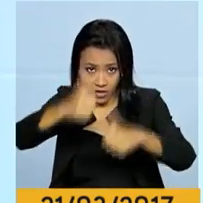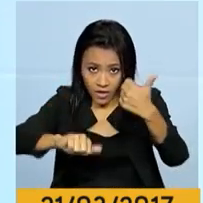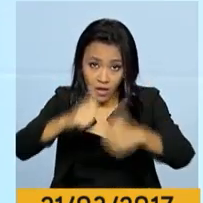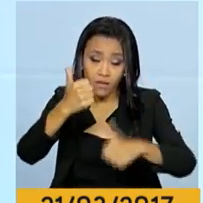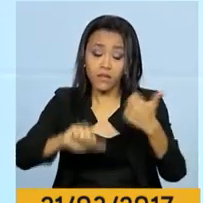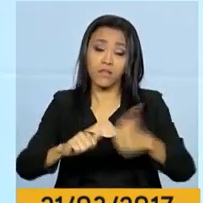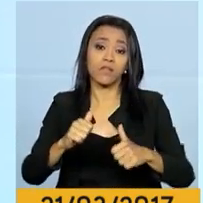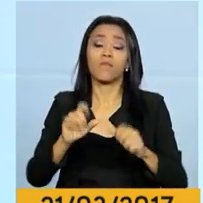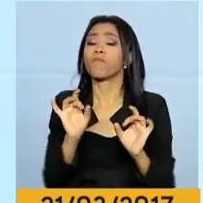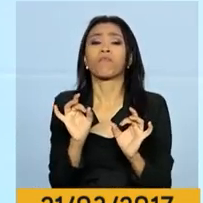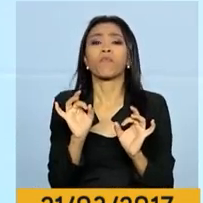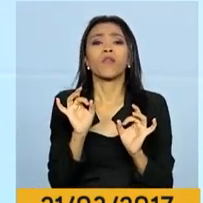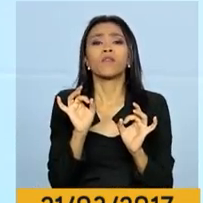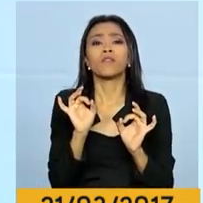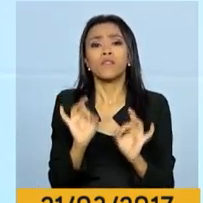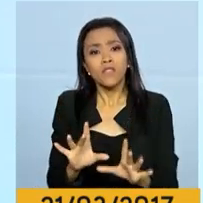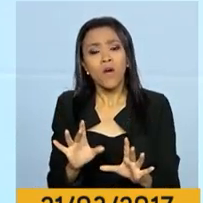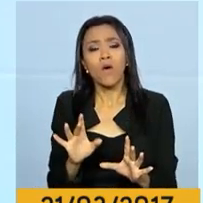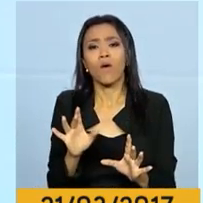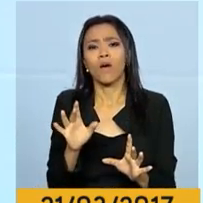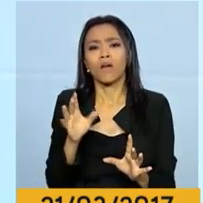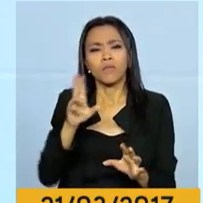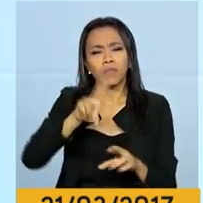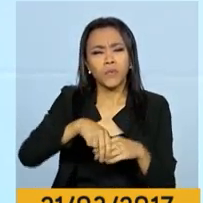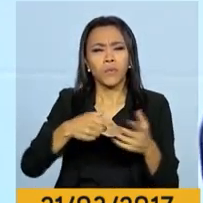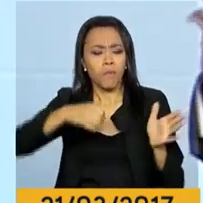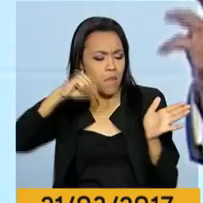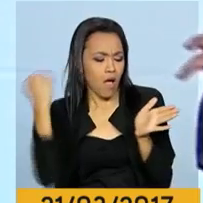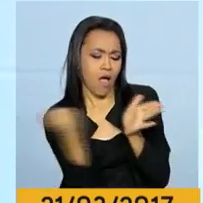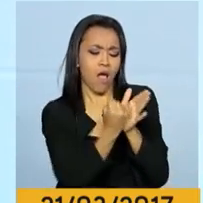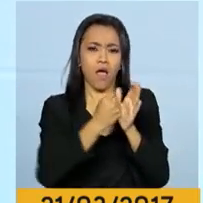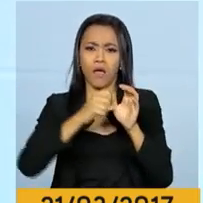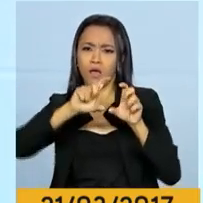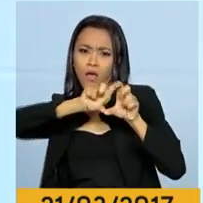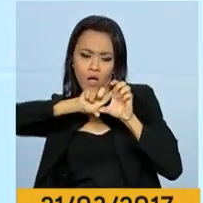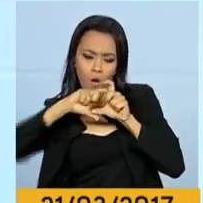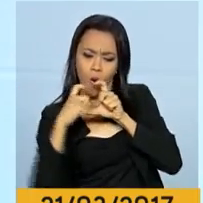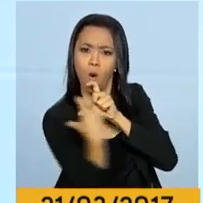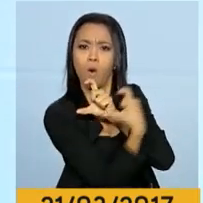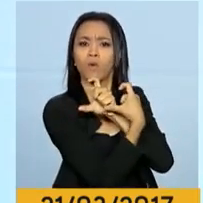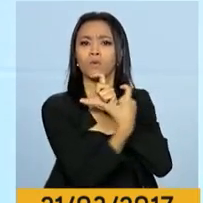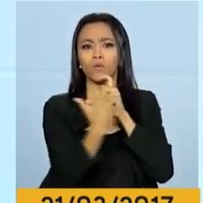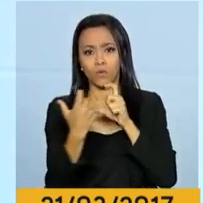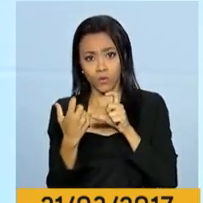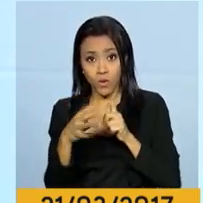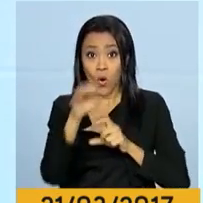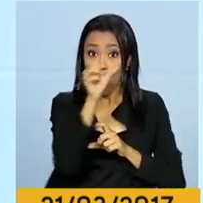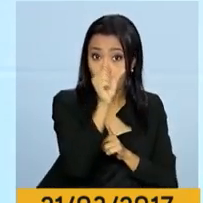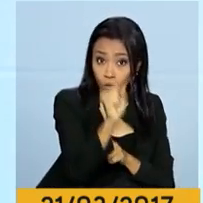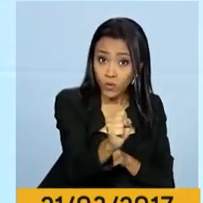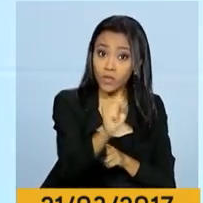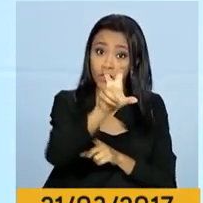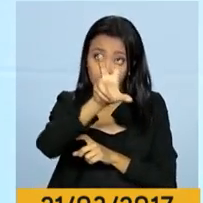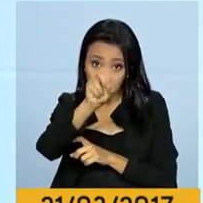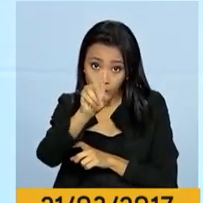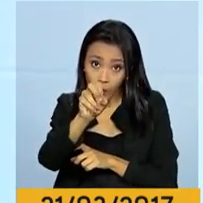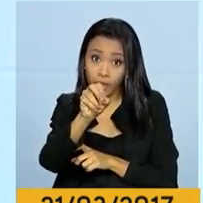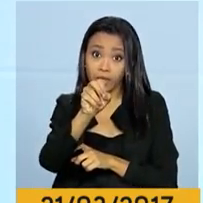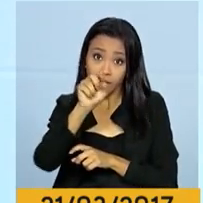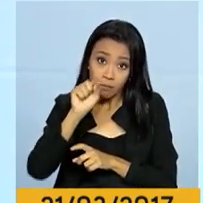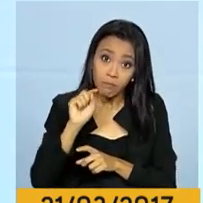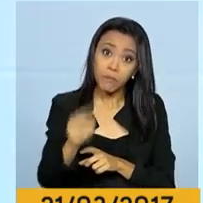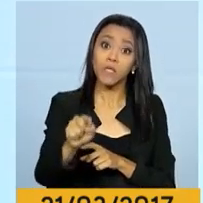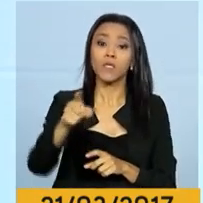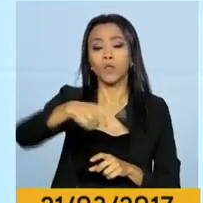em função de questões sanitárias, mas em questão de rotulagem, embalagem, etc., de 850 e tantas